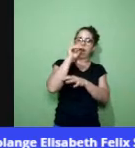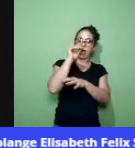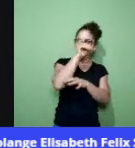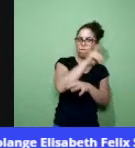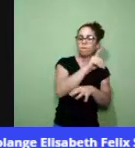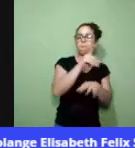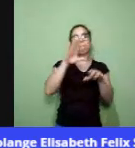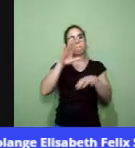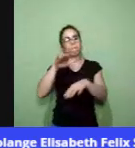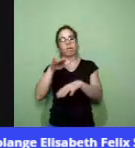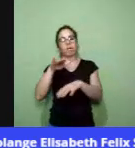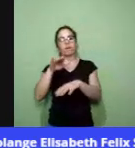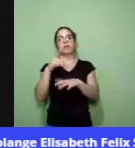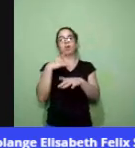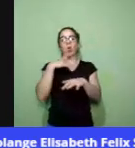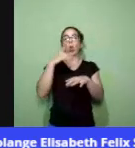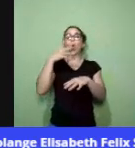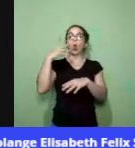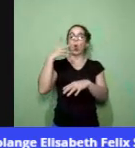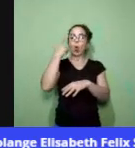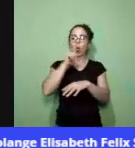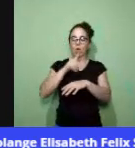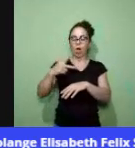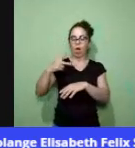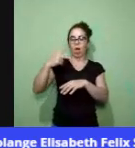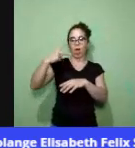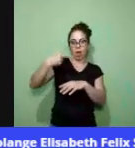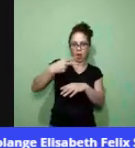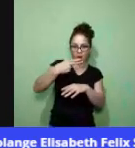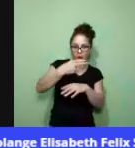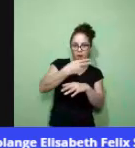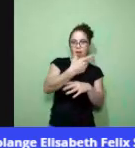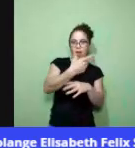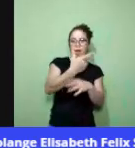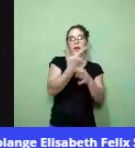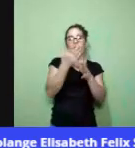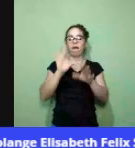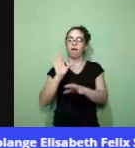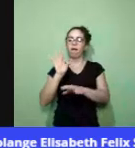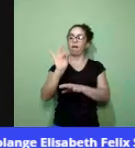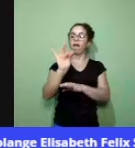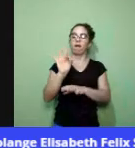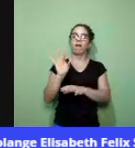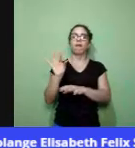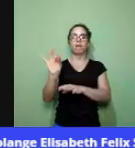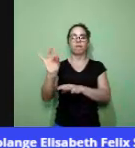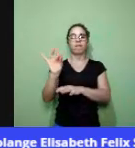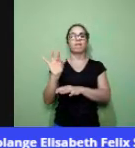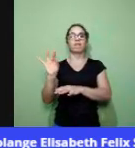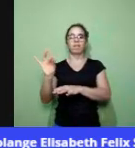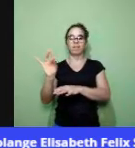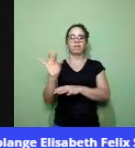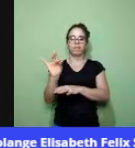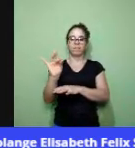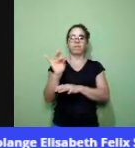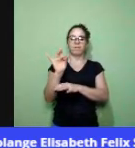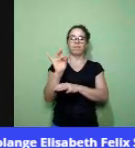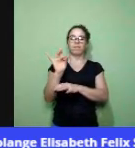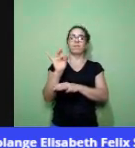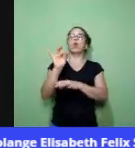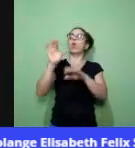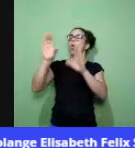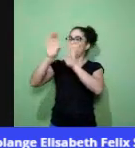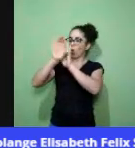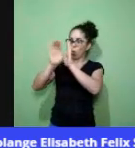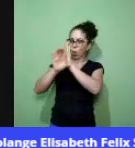mais comprometidos e menos comprometidos. Se ele tem uma coordenação motora fina, boa, preensão boa e ele consegue trabalhar no